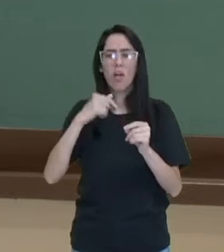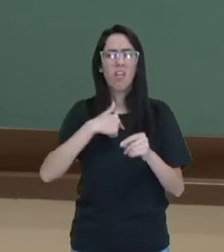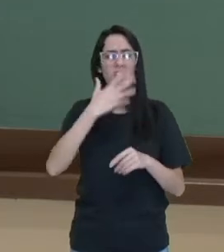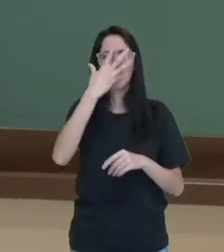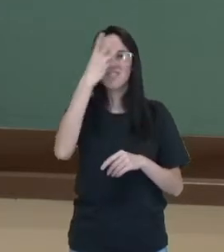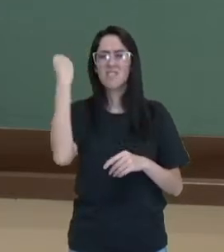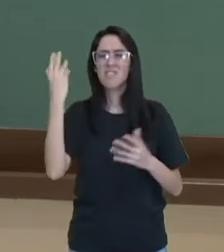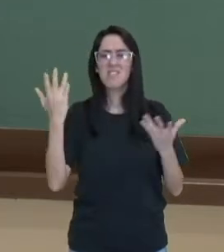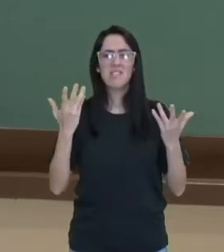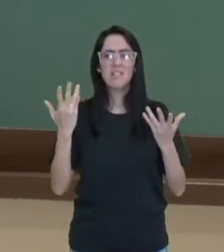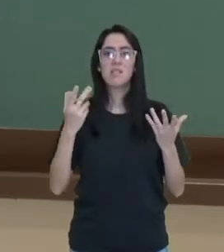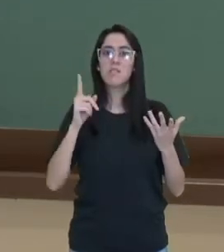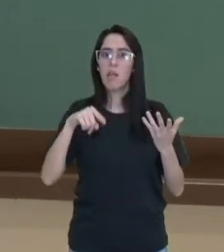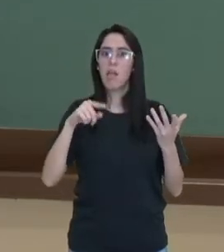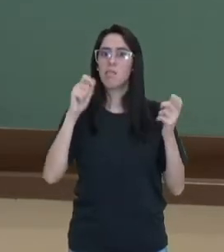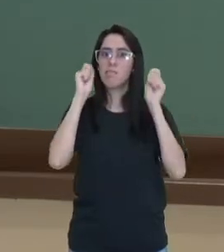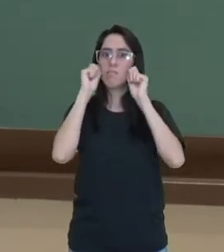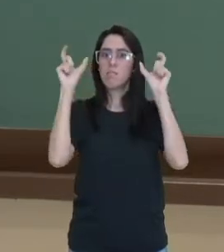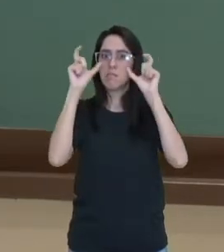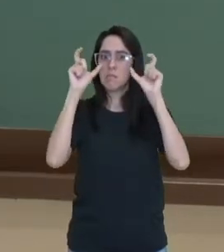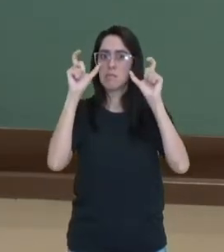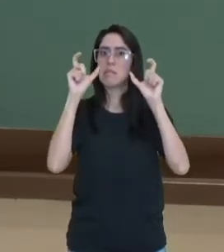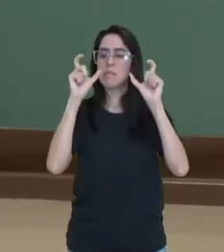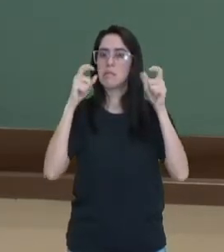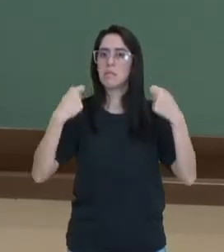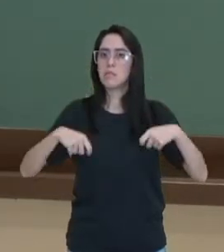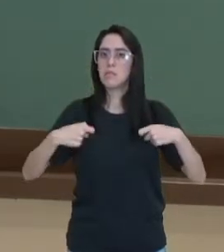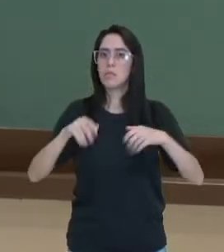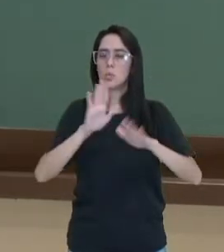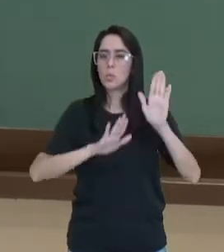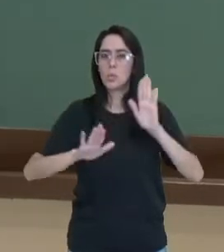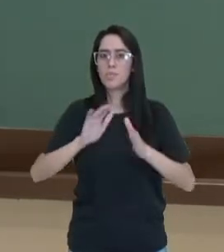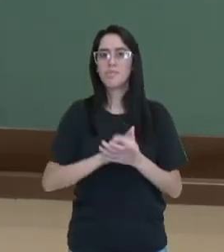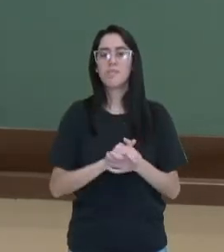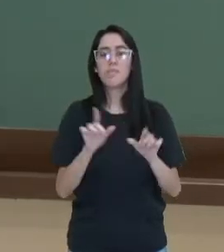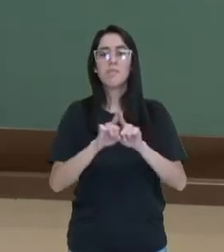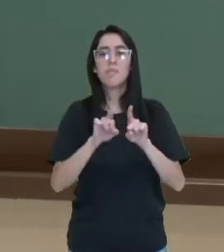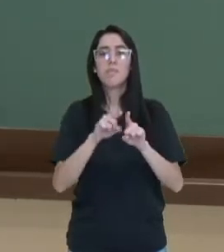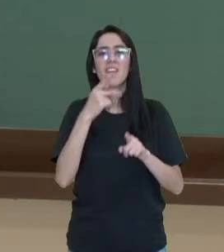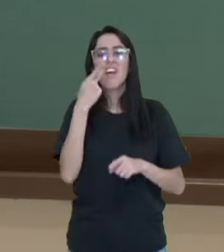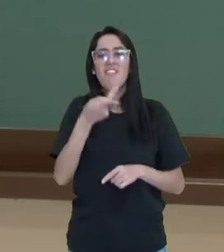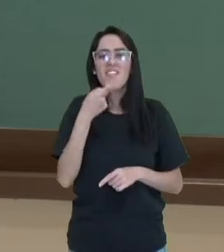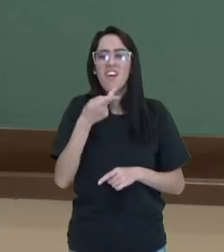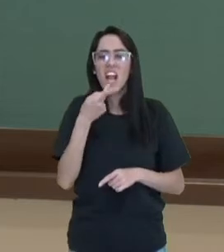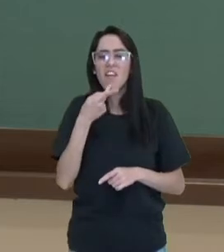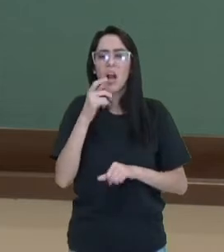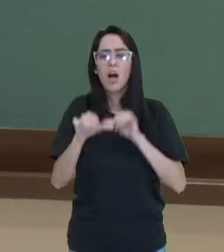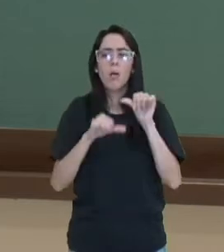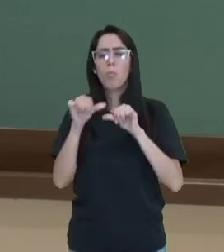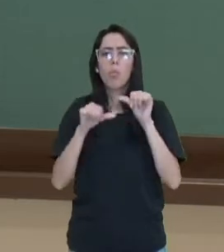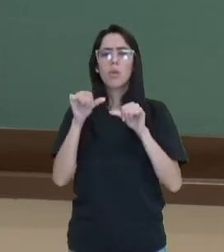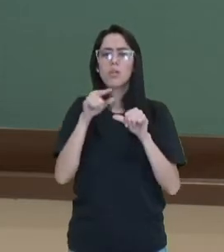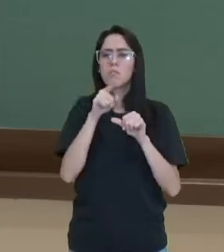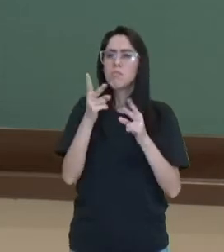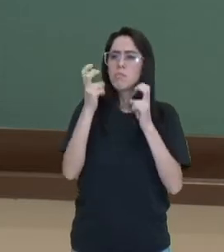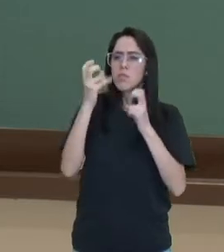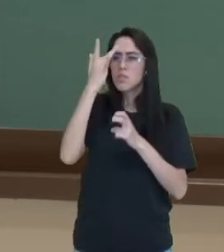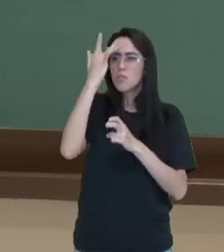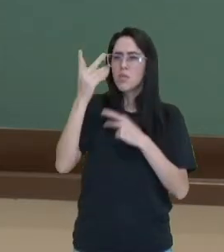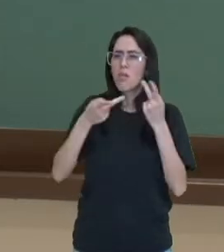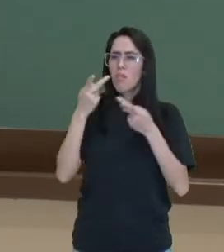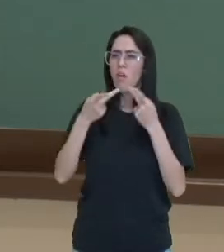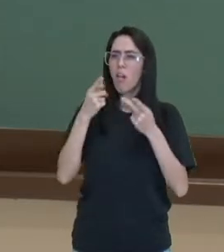um sinal de alerta, né? Também alteração na fala, a pessoa está falando e você está percebendo que ela está